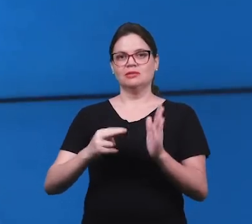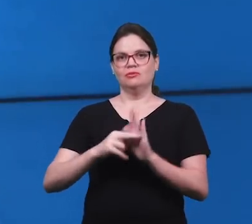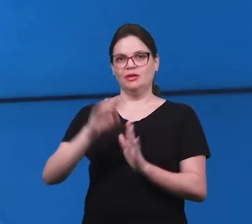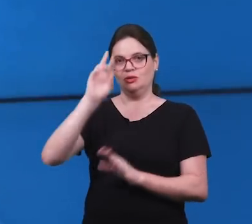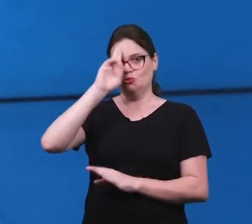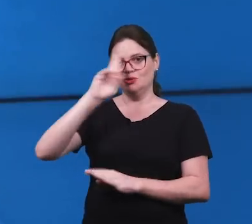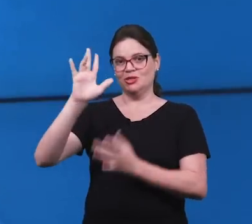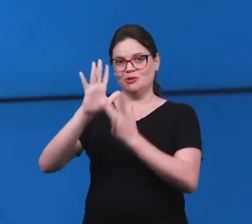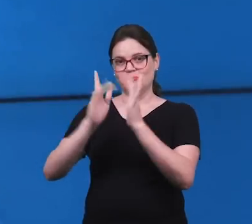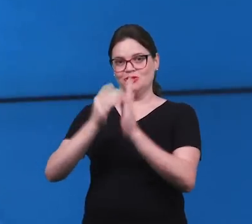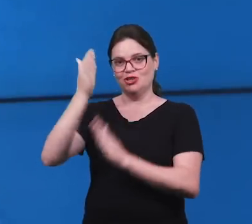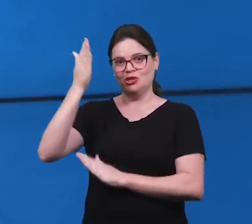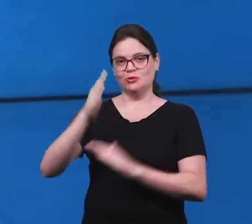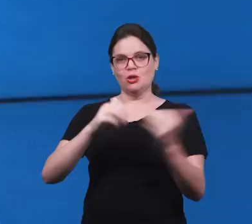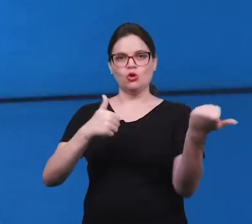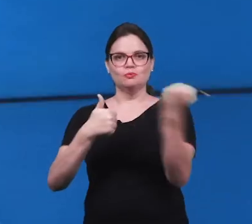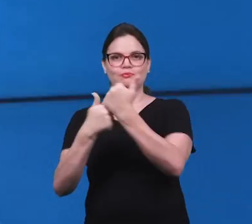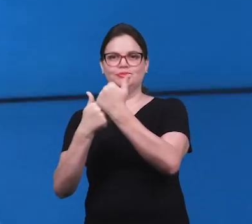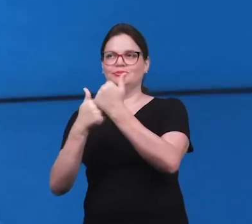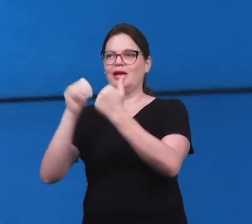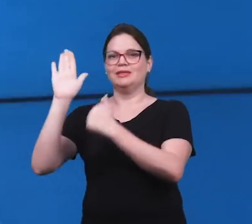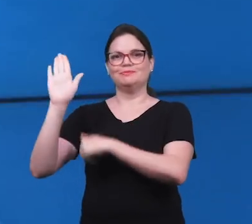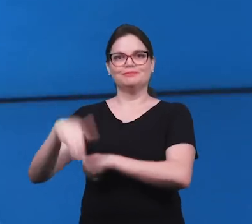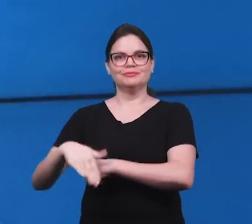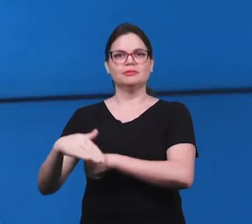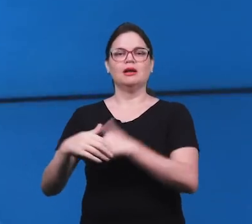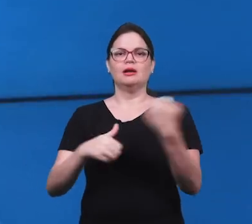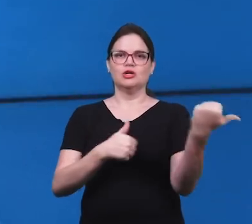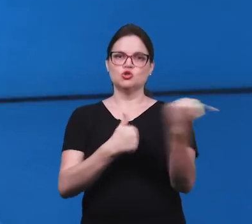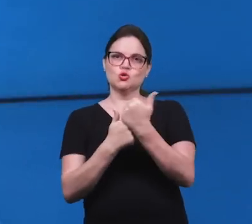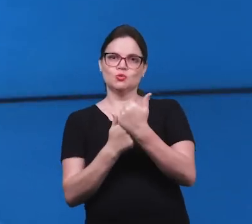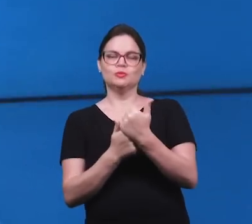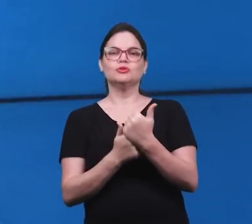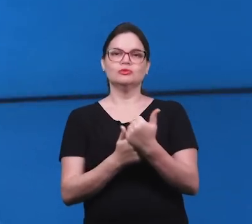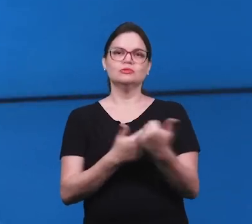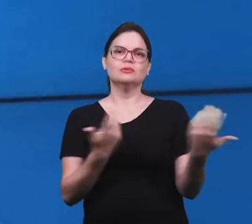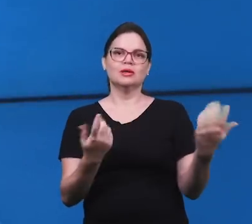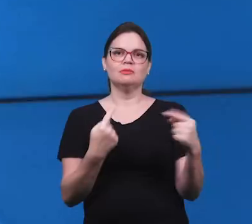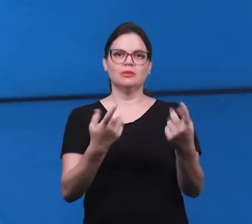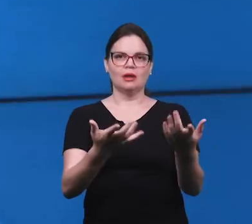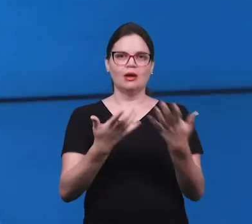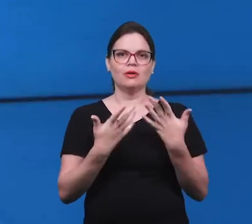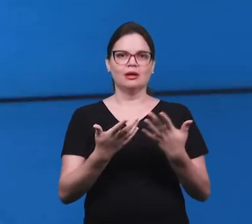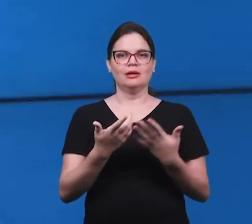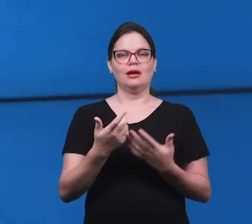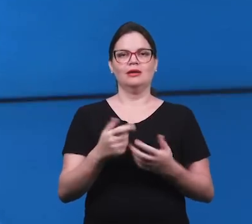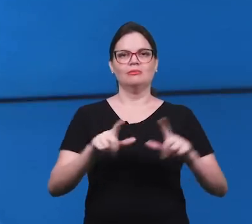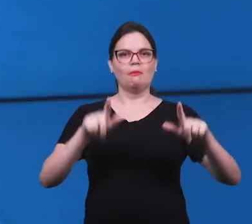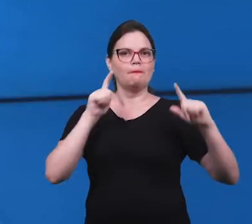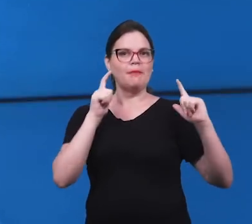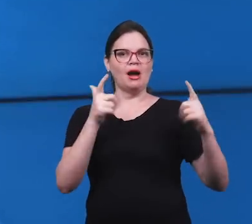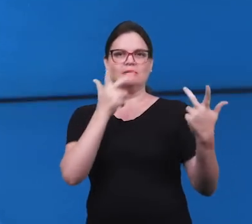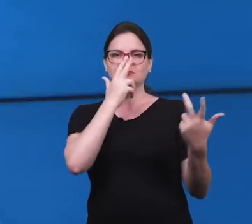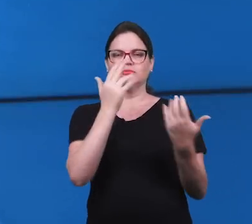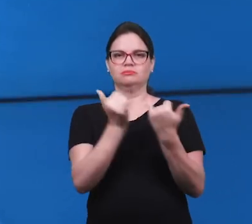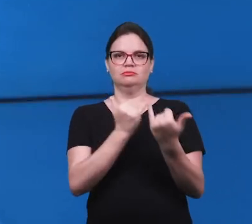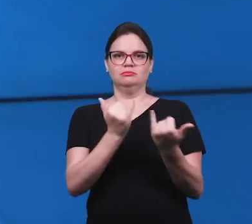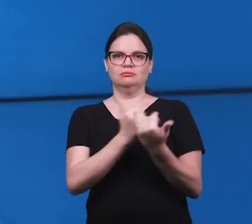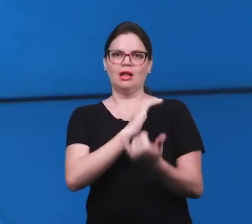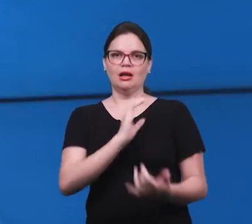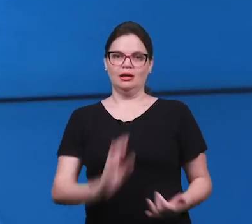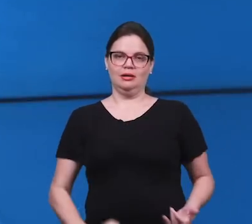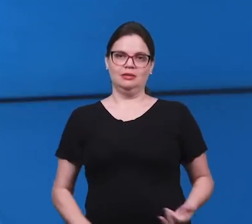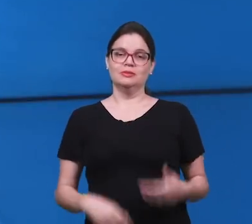Então, esse período, portanto, foi um período em que a fé foi materializada. O chamado